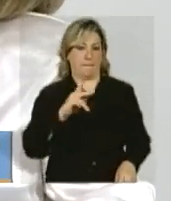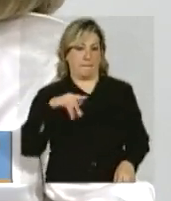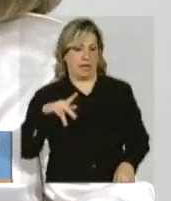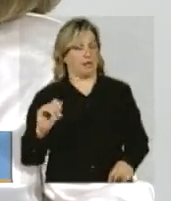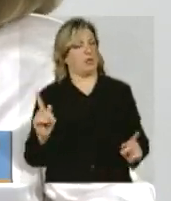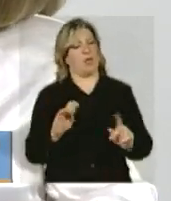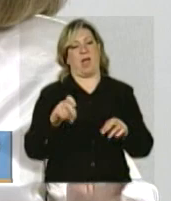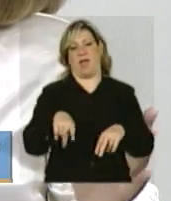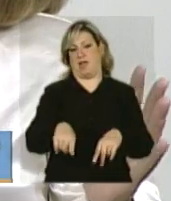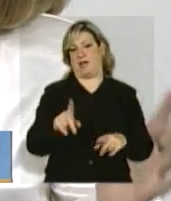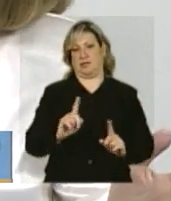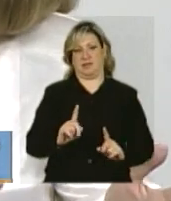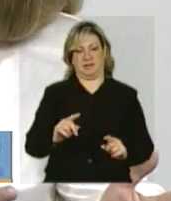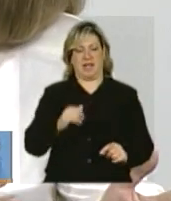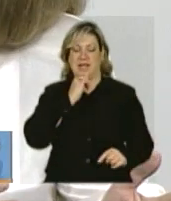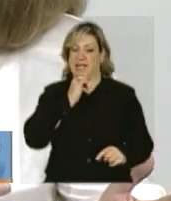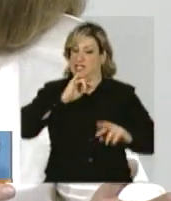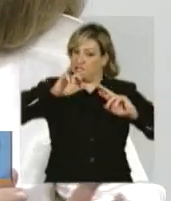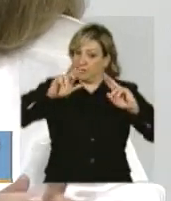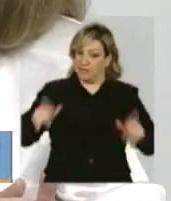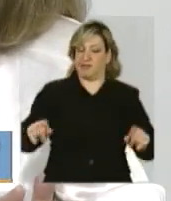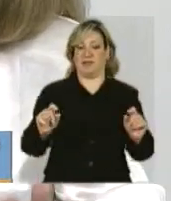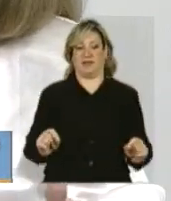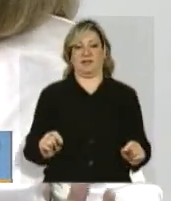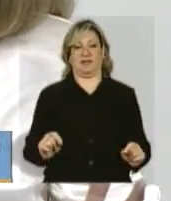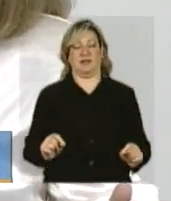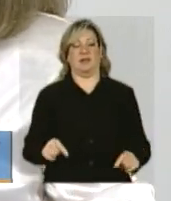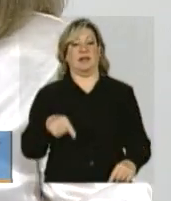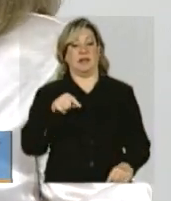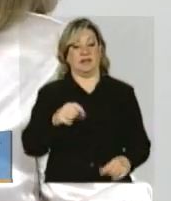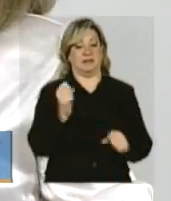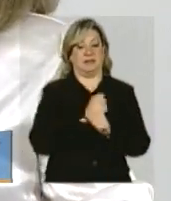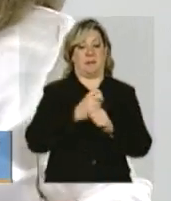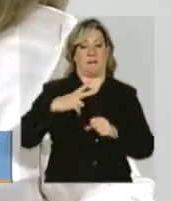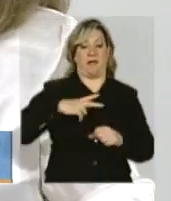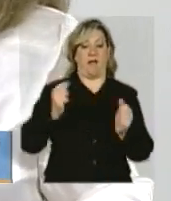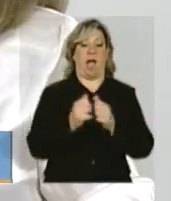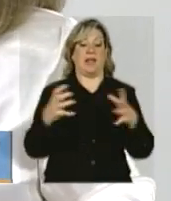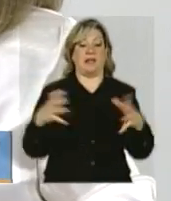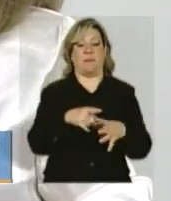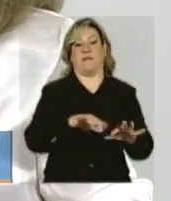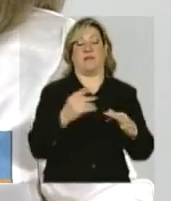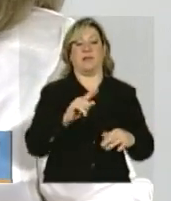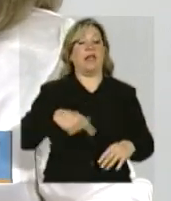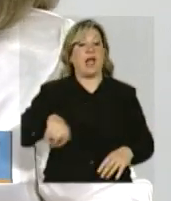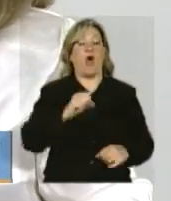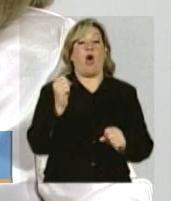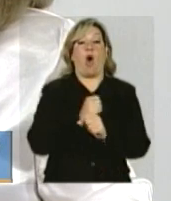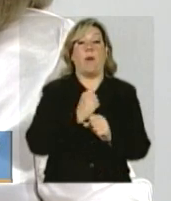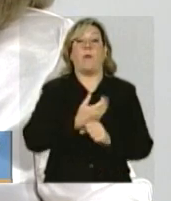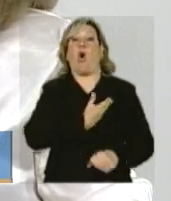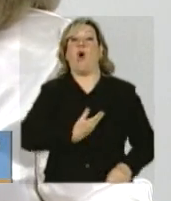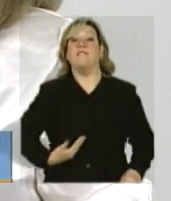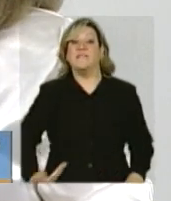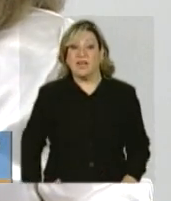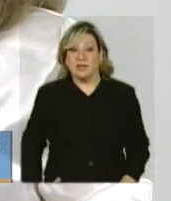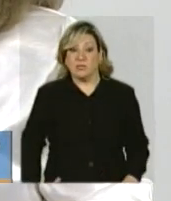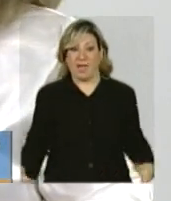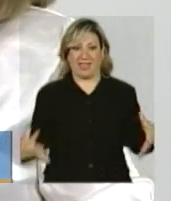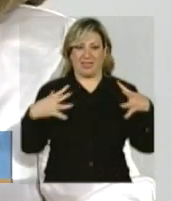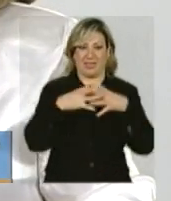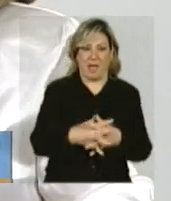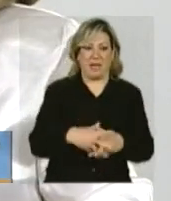um entendimento desse empreendimento privado com a família. Aqui são obras governamentais, não